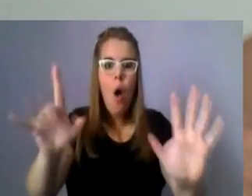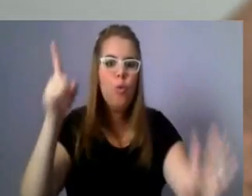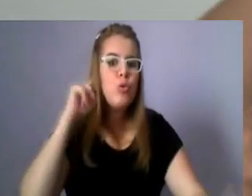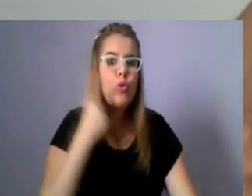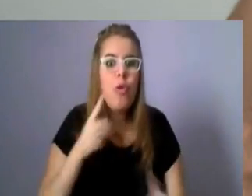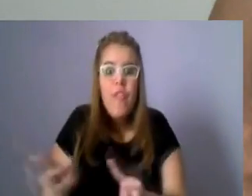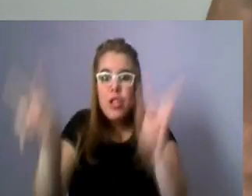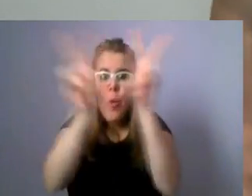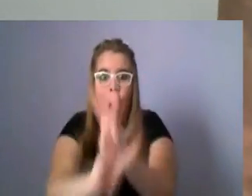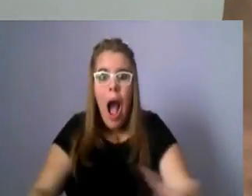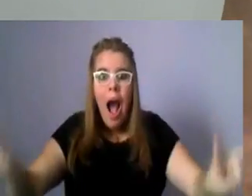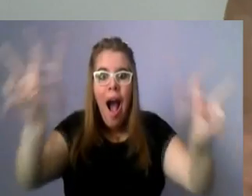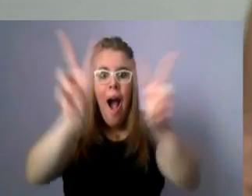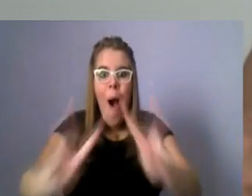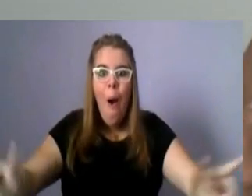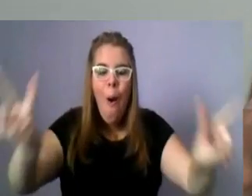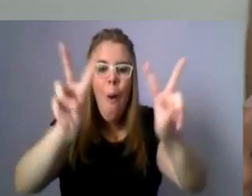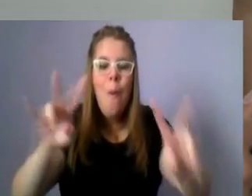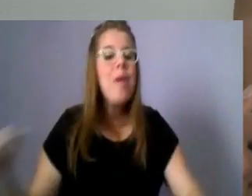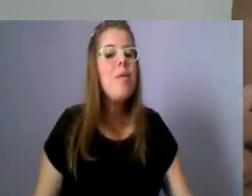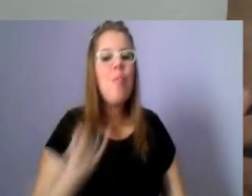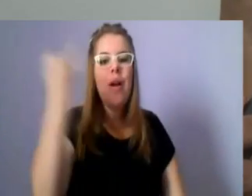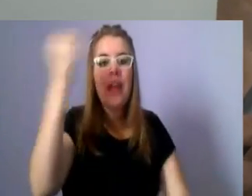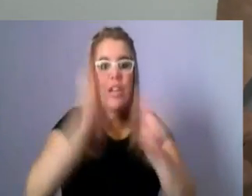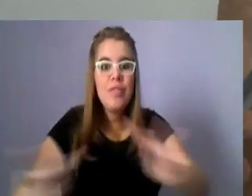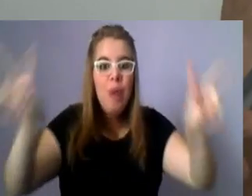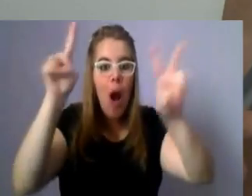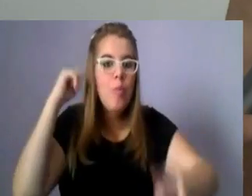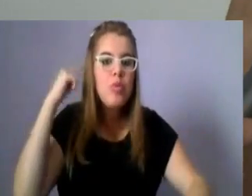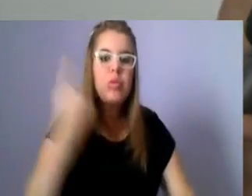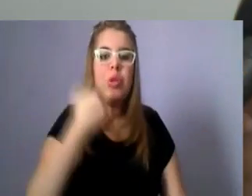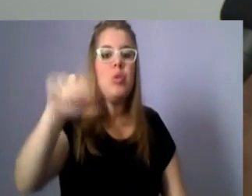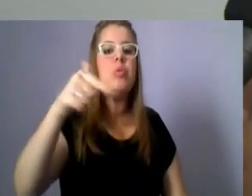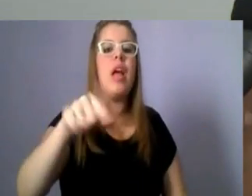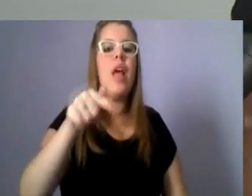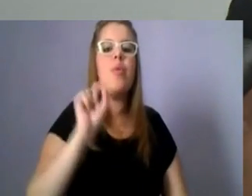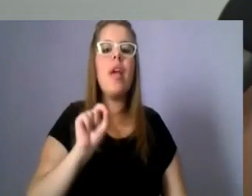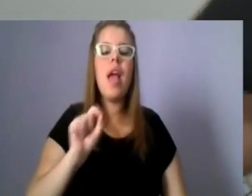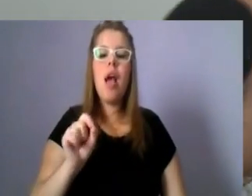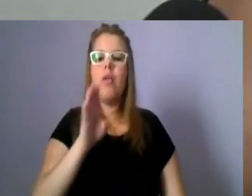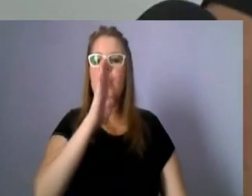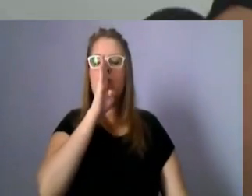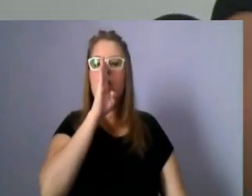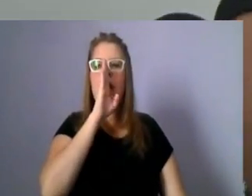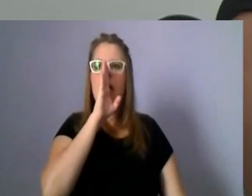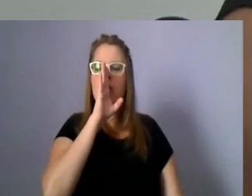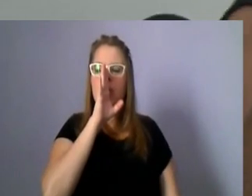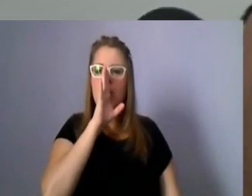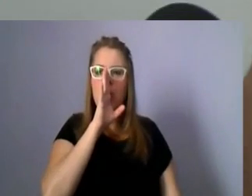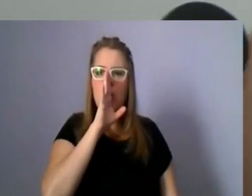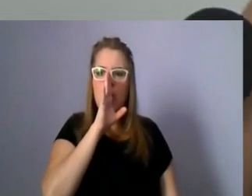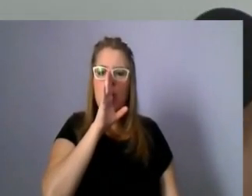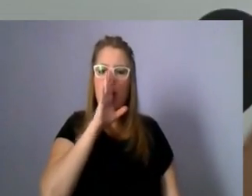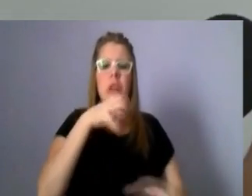o surdo tem a questão visual. Então, o visual é muito importante para o surdo. Então, não tem essa questão, o silêncio, mas o que eu